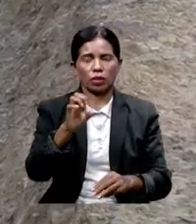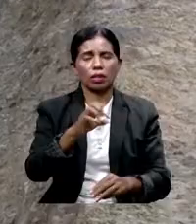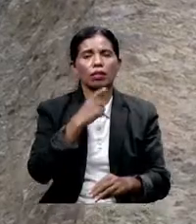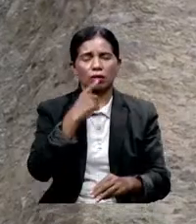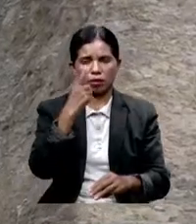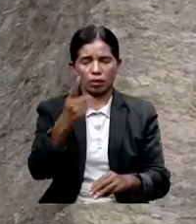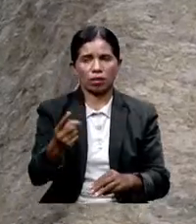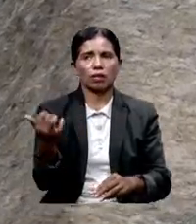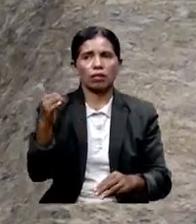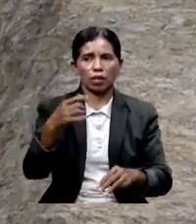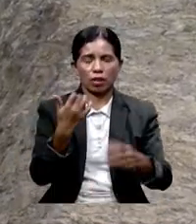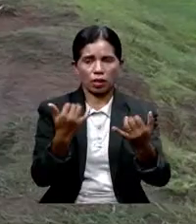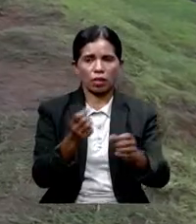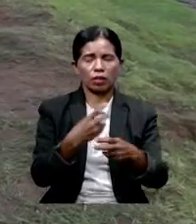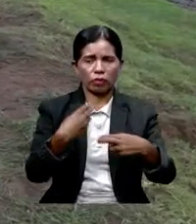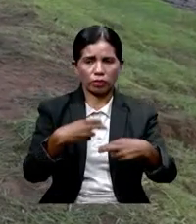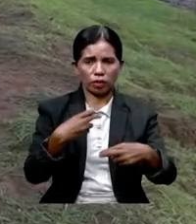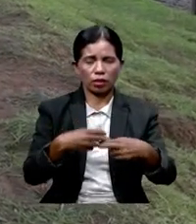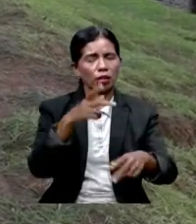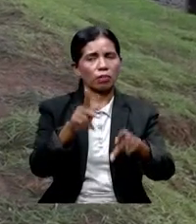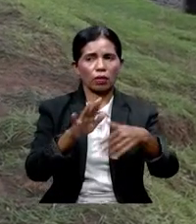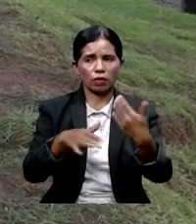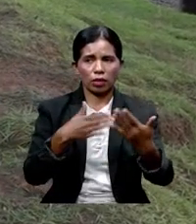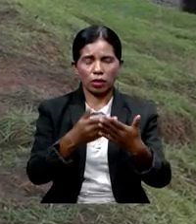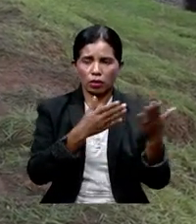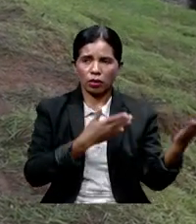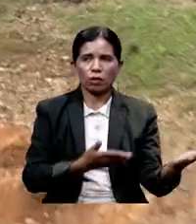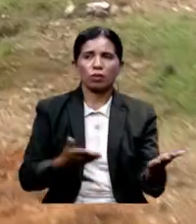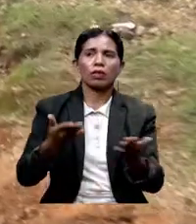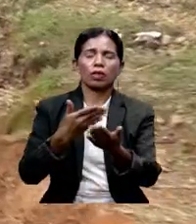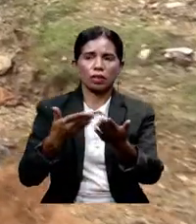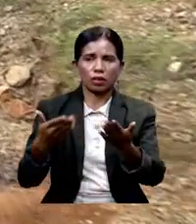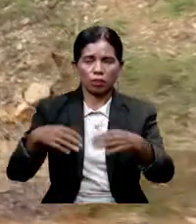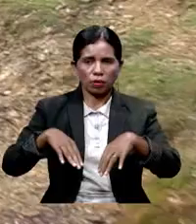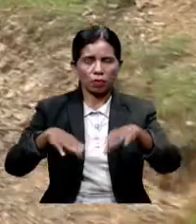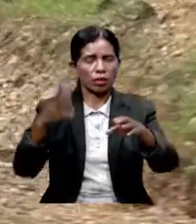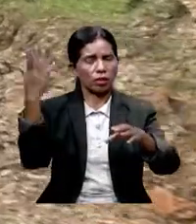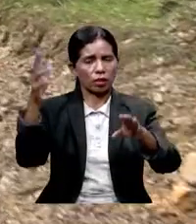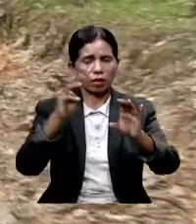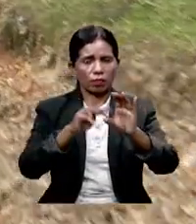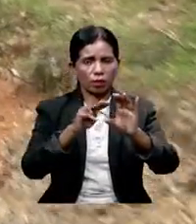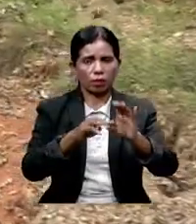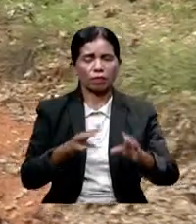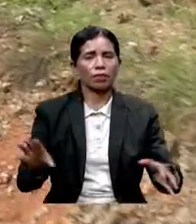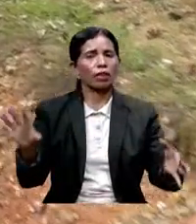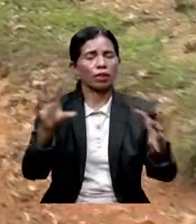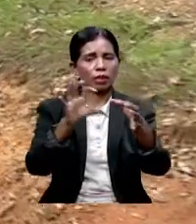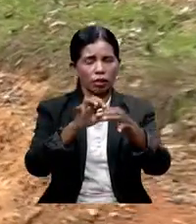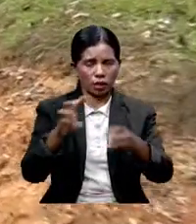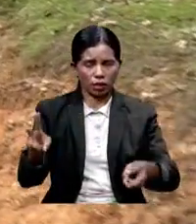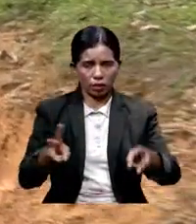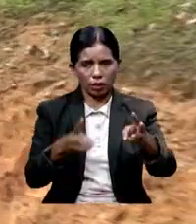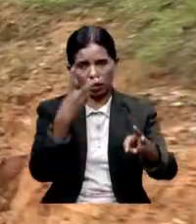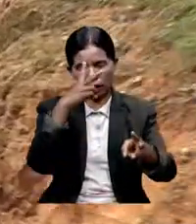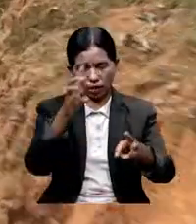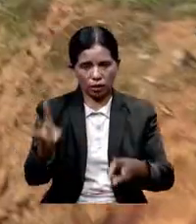Sateten, situação ne dificulta a comunidade a tolori produto bafani a mercado. Liga a estrada e tem harelo, de